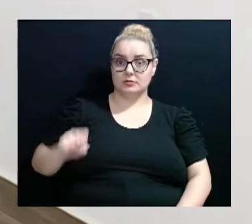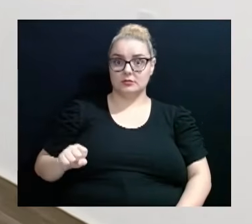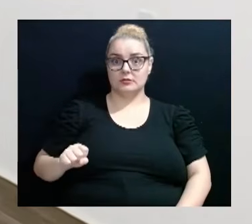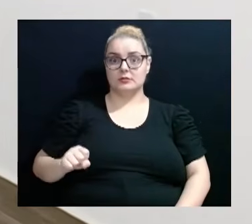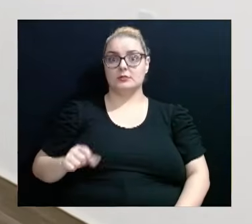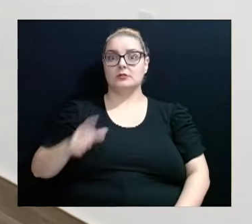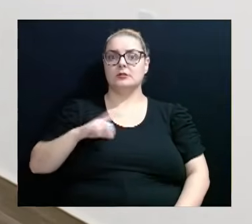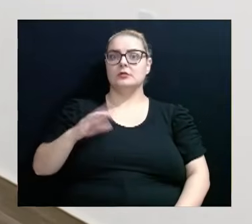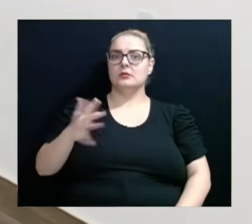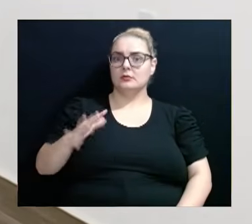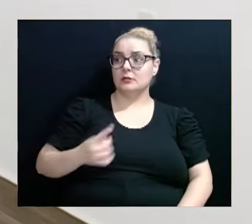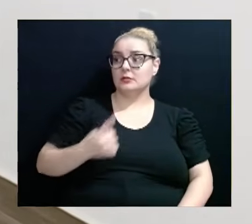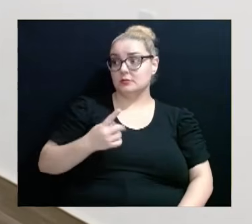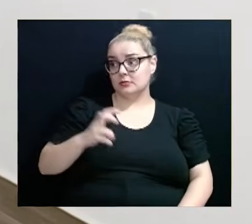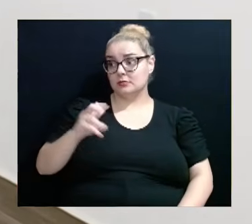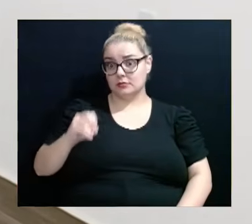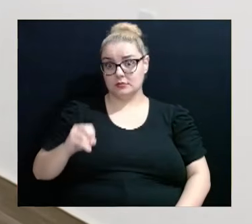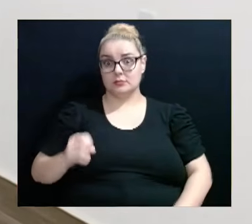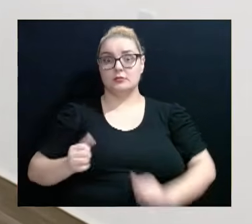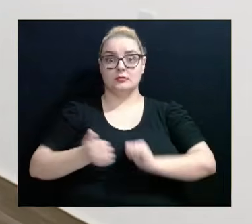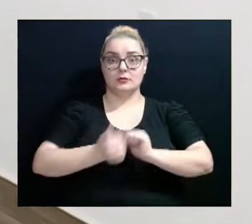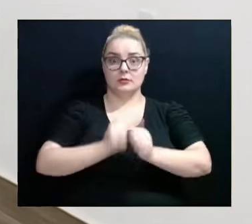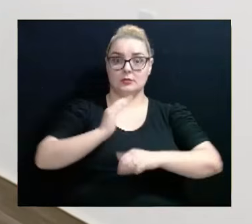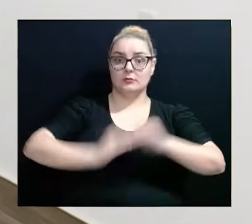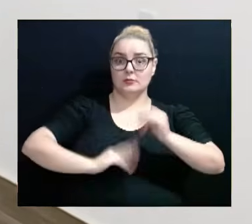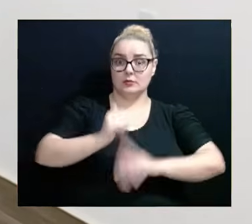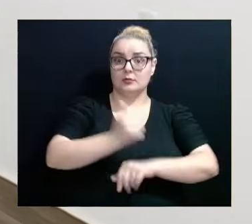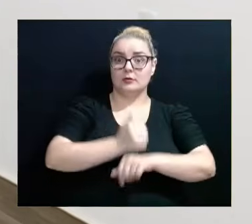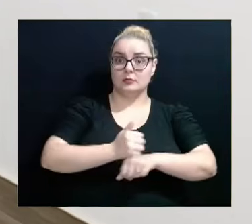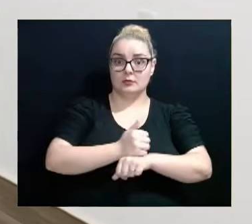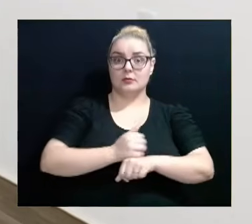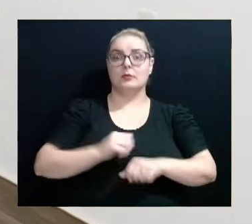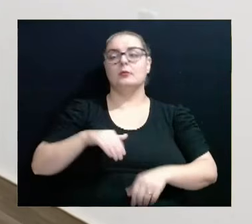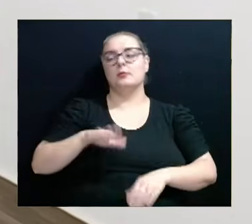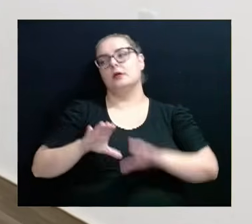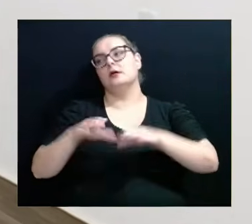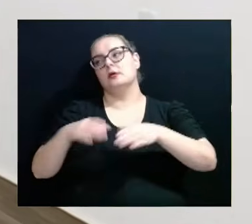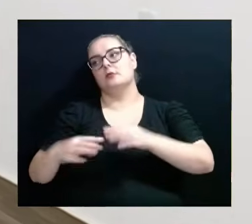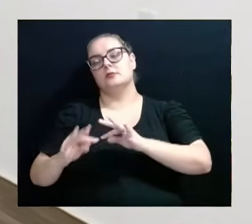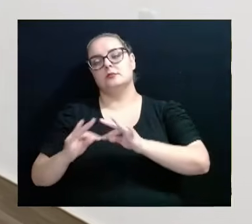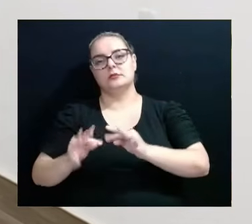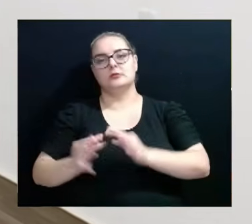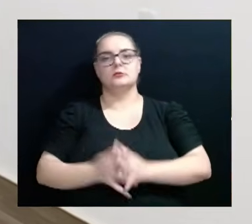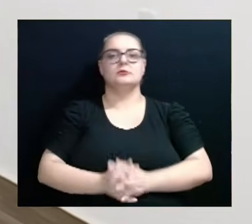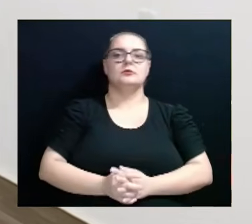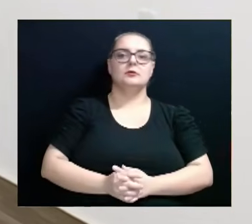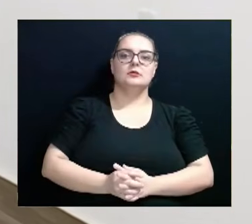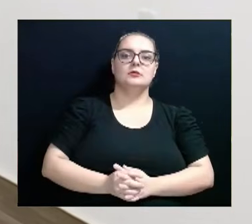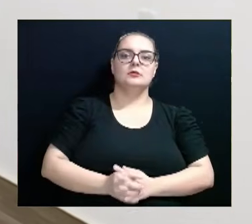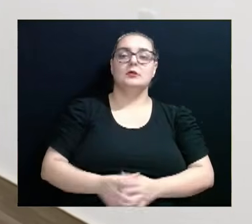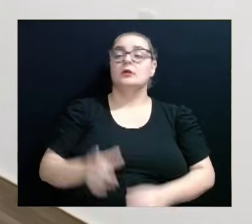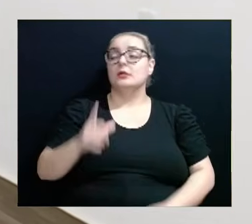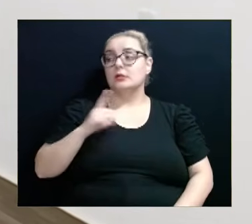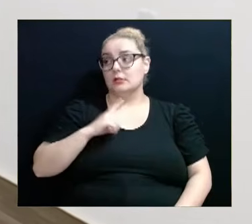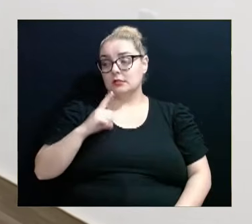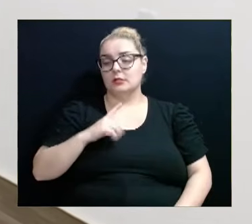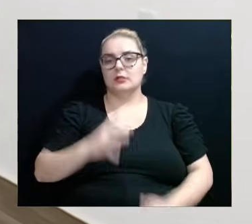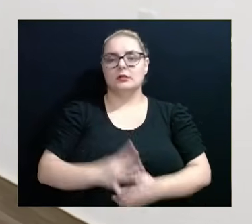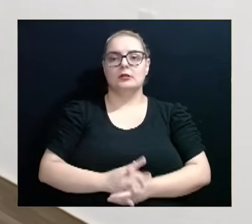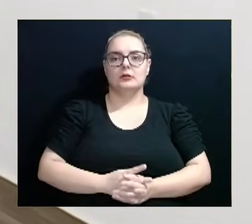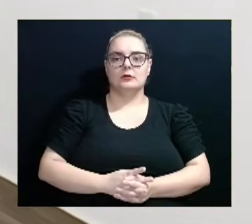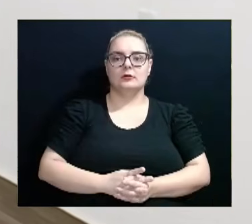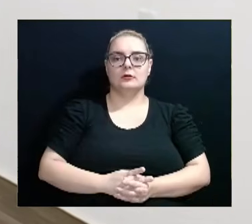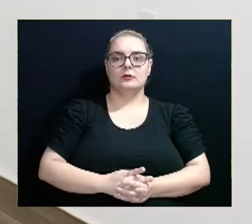gramados, já na fase final de aposentadoria, com algumas lesões, e comecei a somar na parte